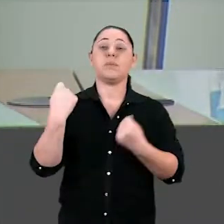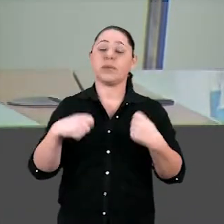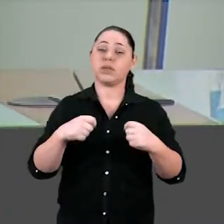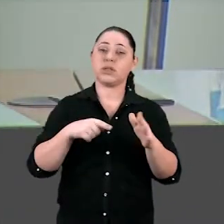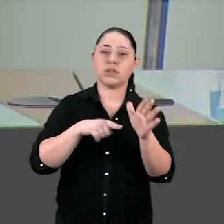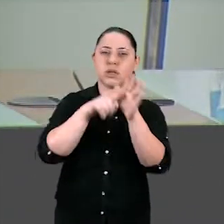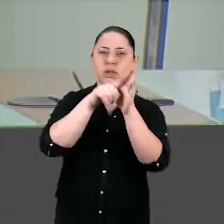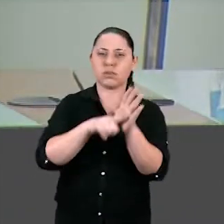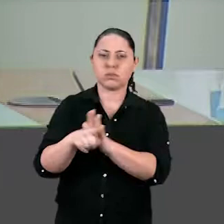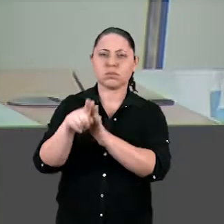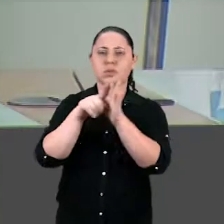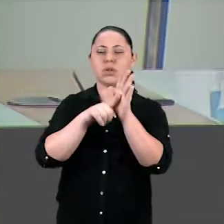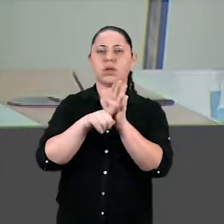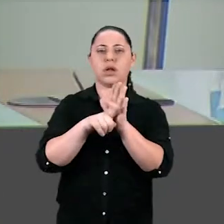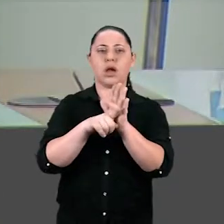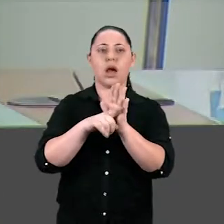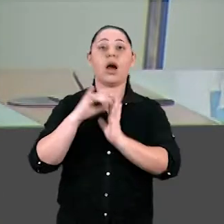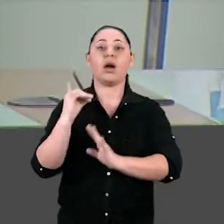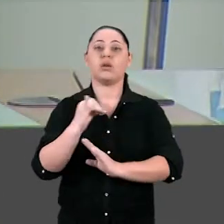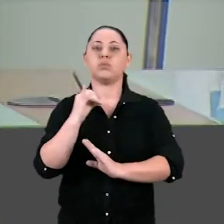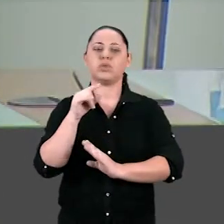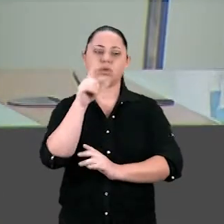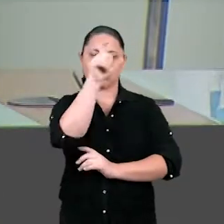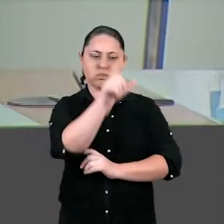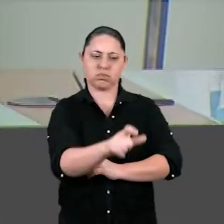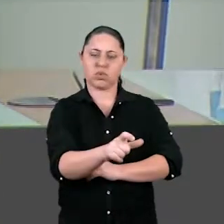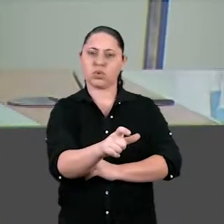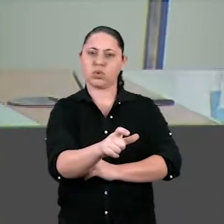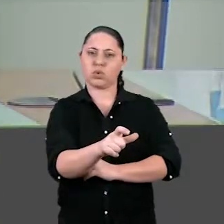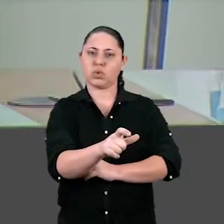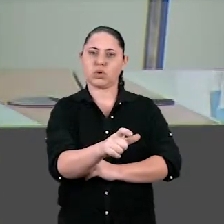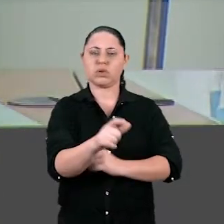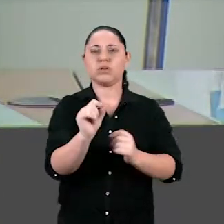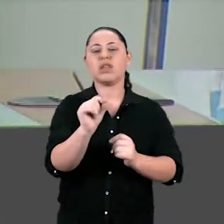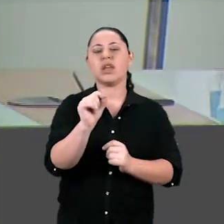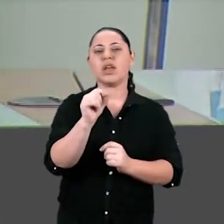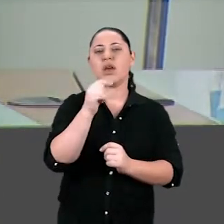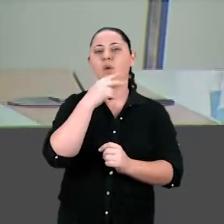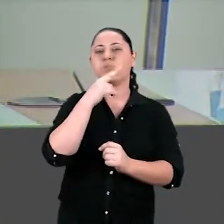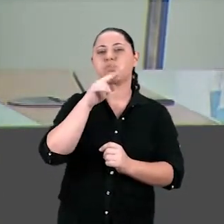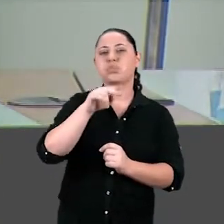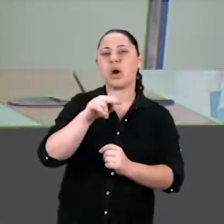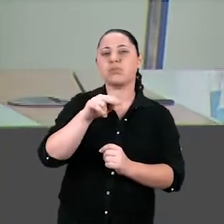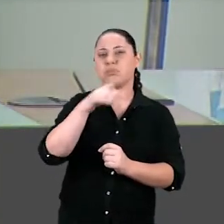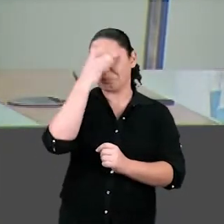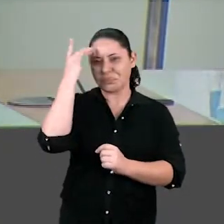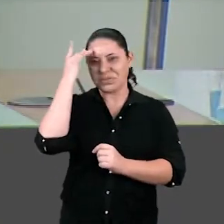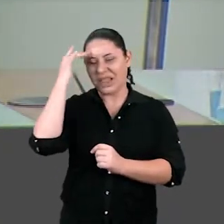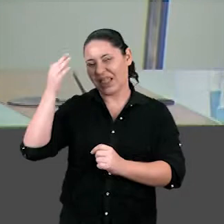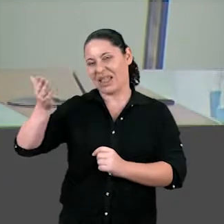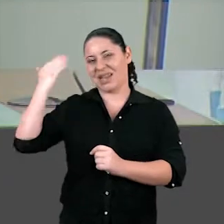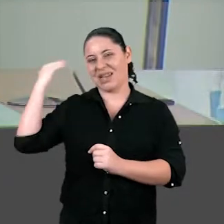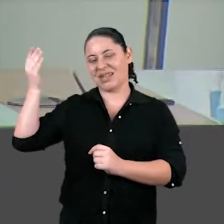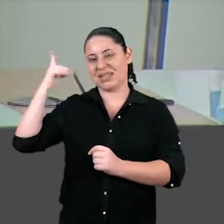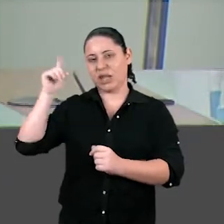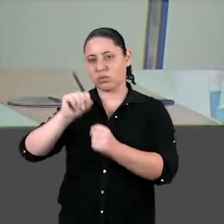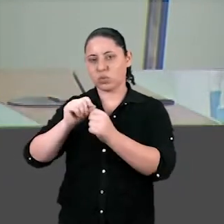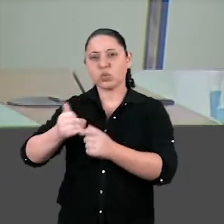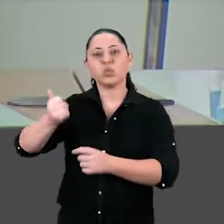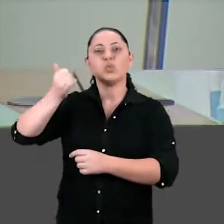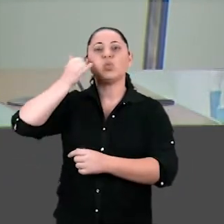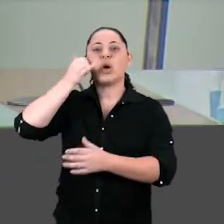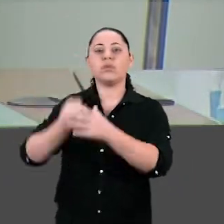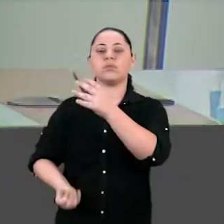analisar o peso daquele grande irmão do George Orwell que virou os nossos smartphones. Aquela grande ideia de